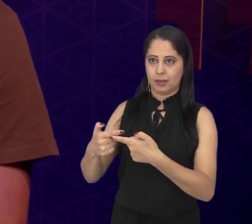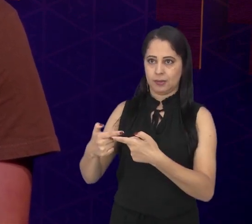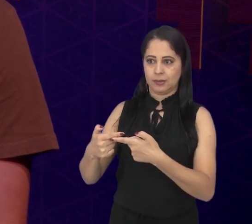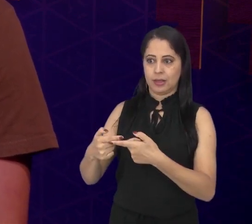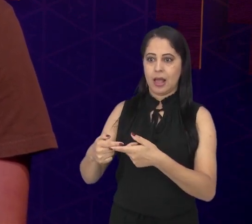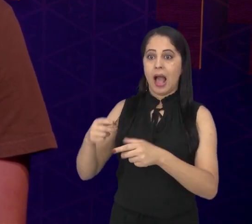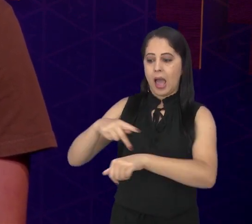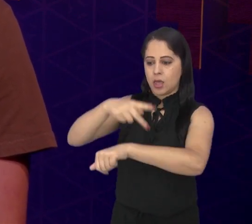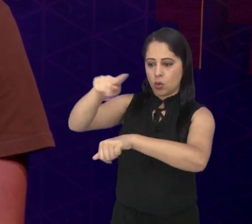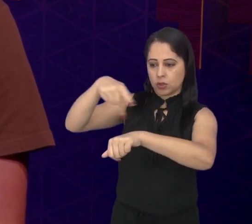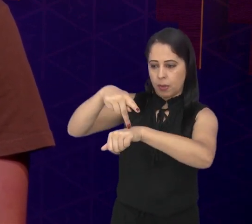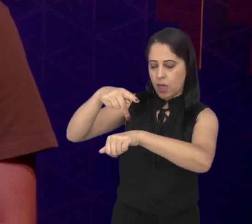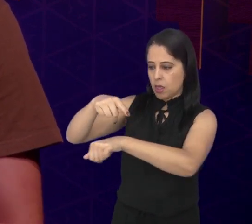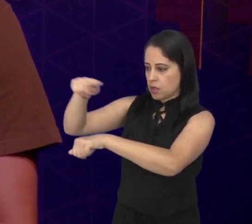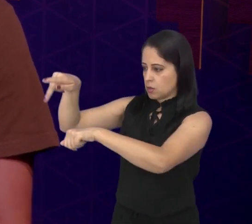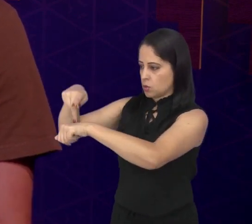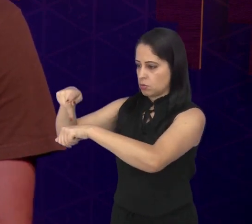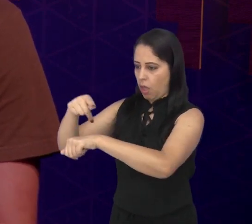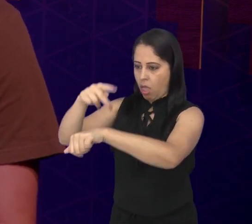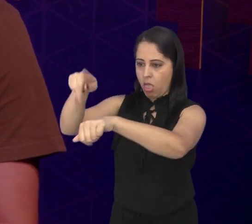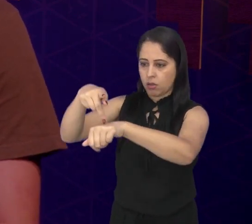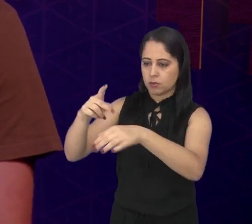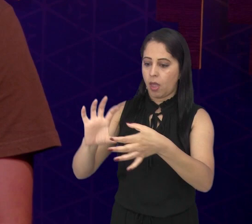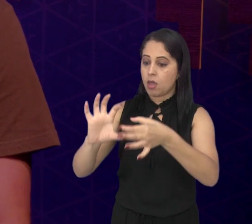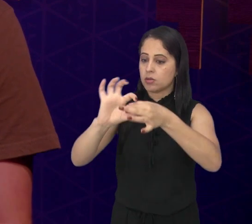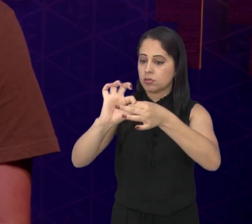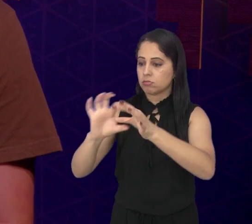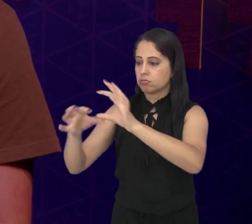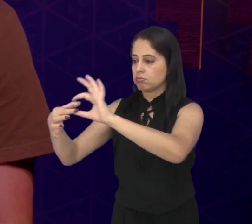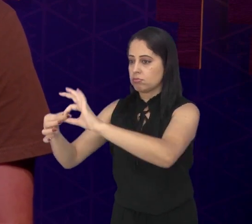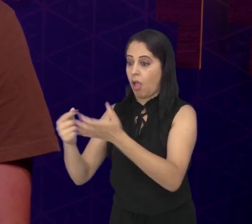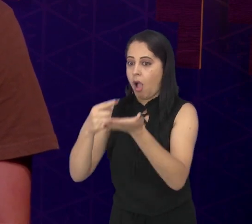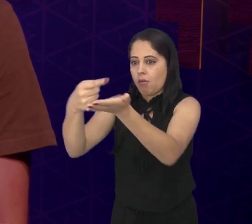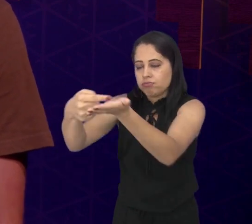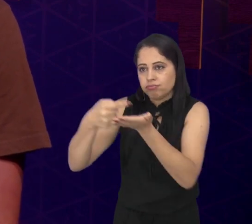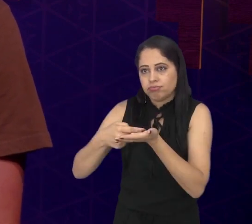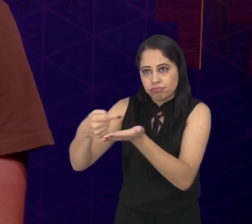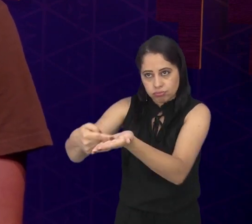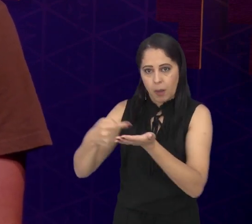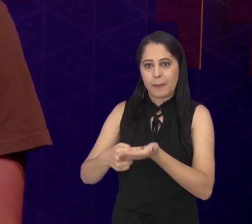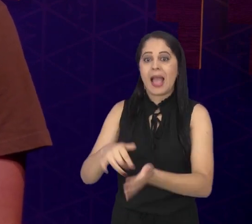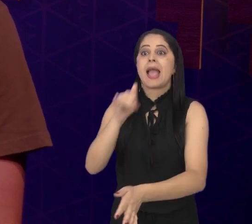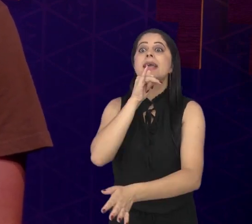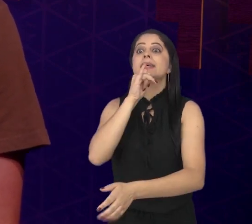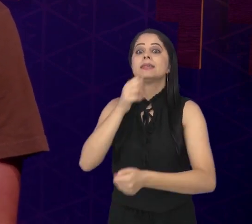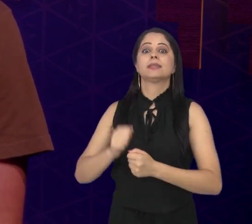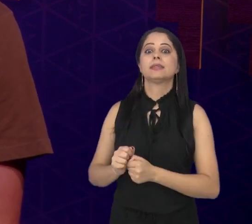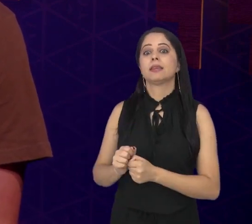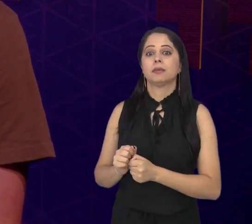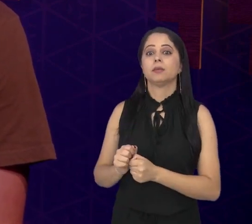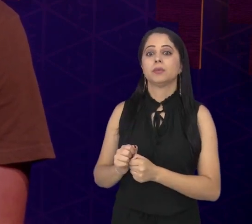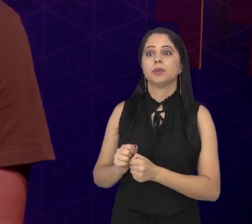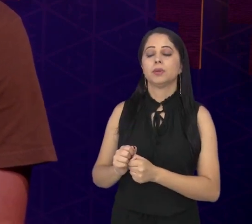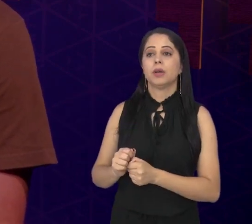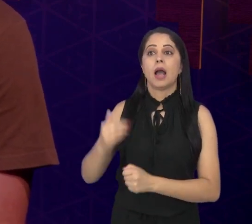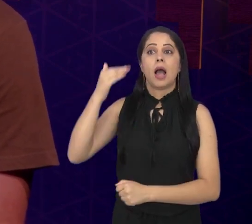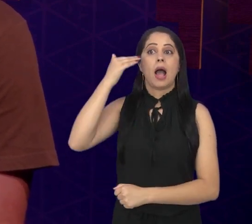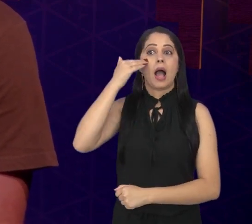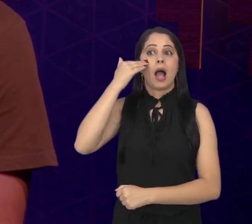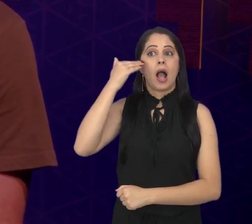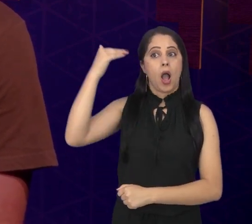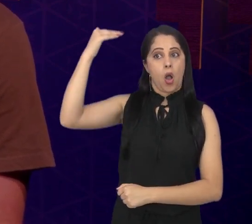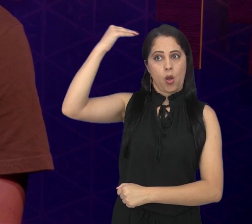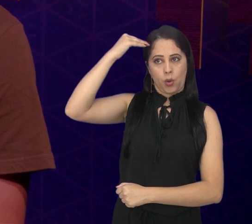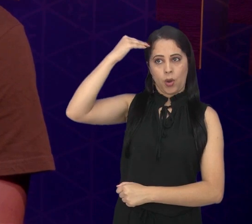aliança, mas também se posicionar globalmente falando. Um exemplo é